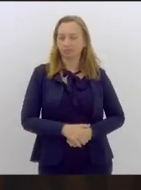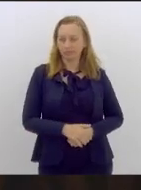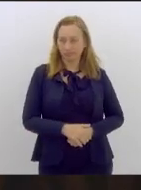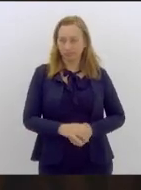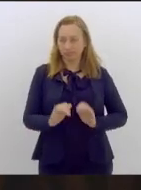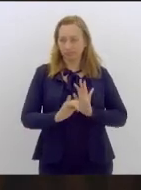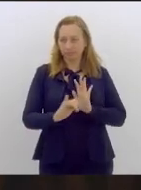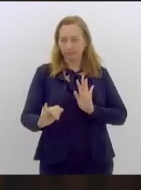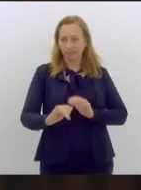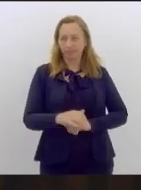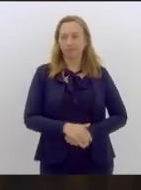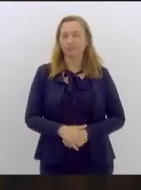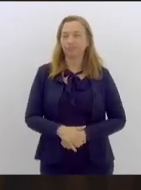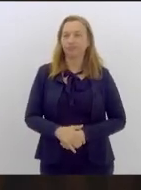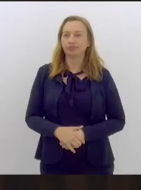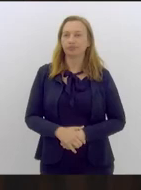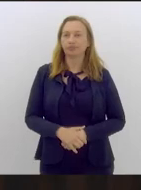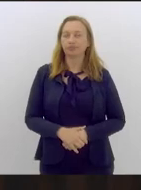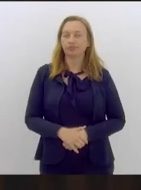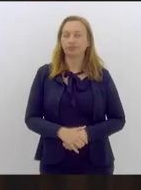Aprovado, vai ao autógrafo.